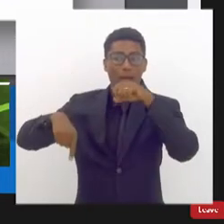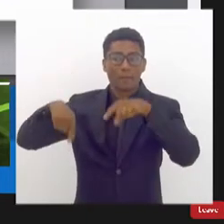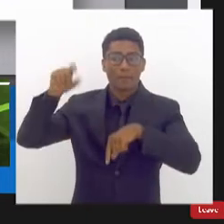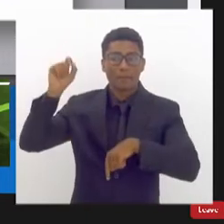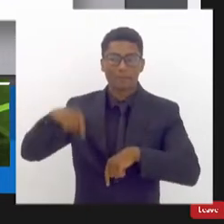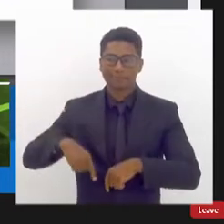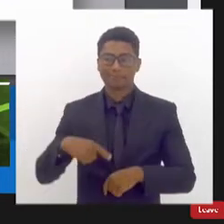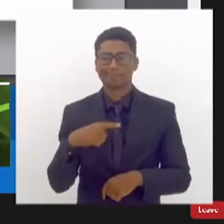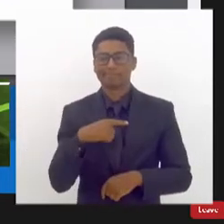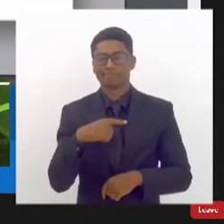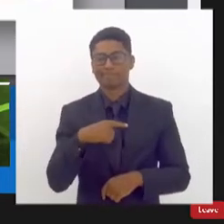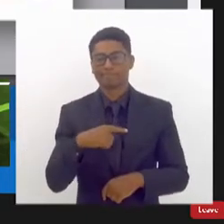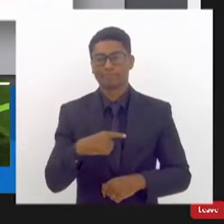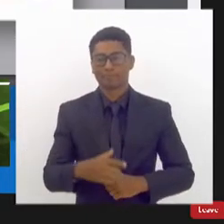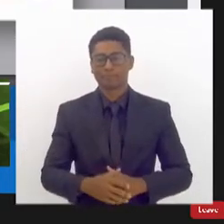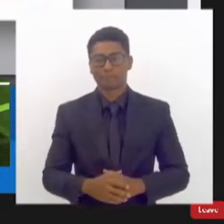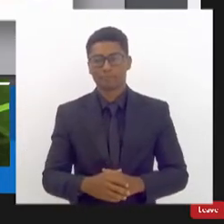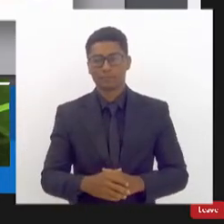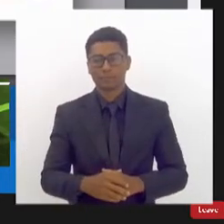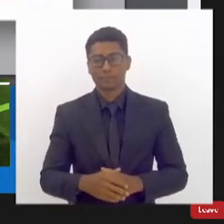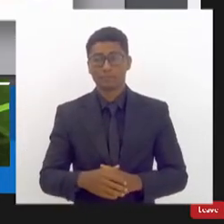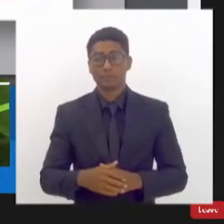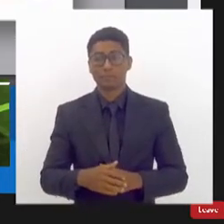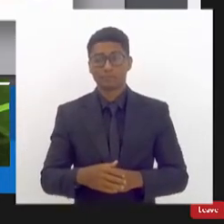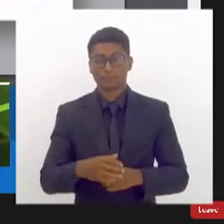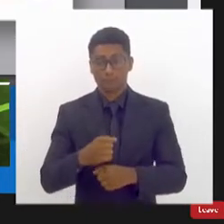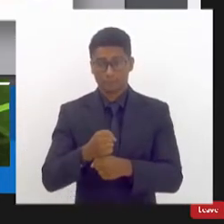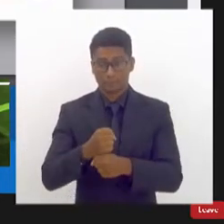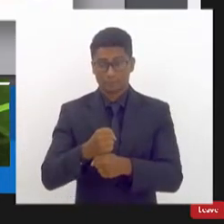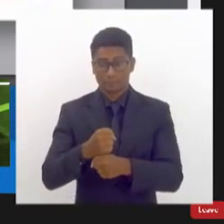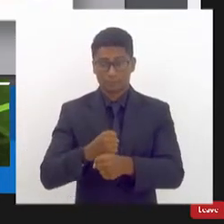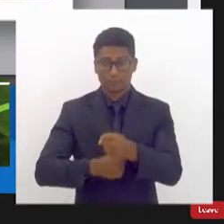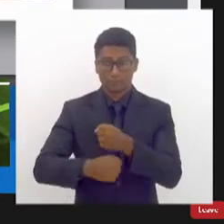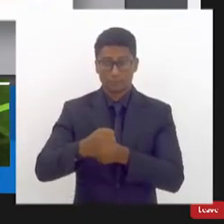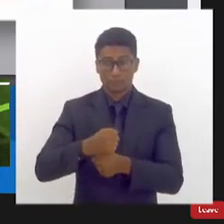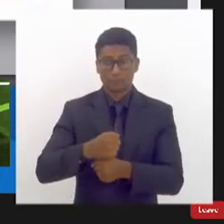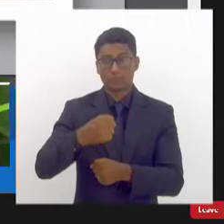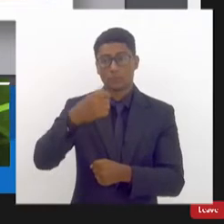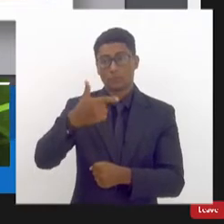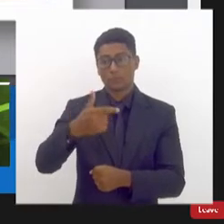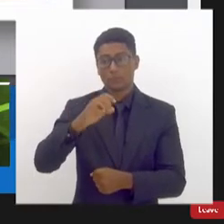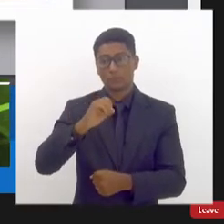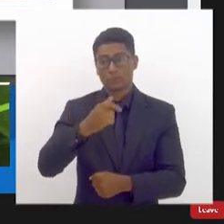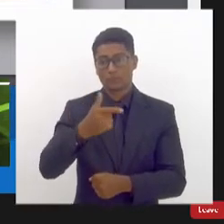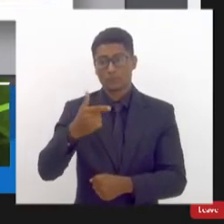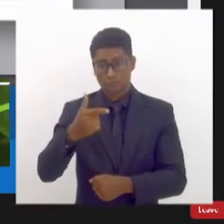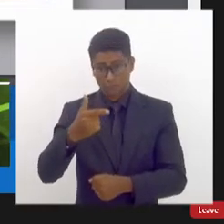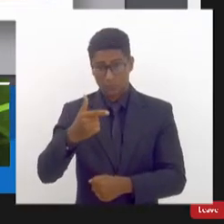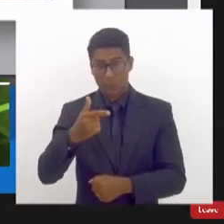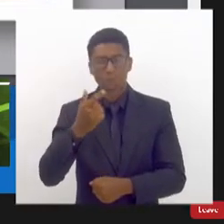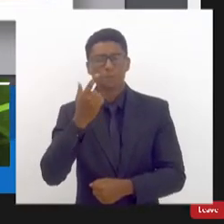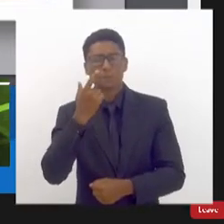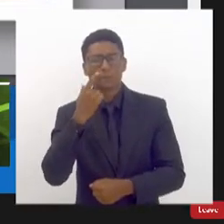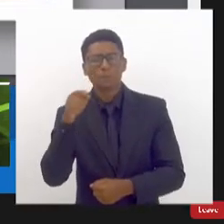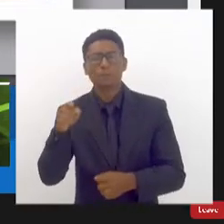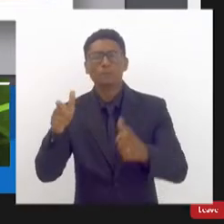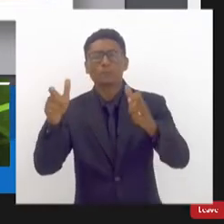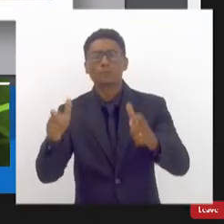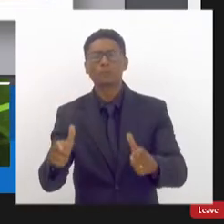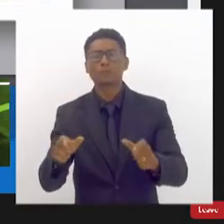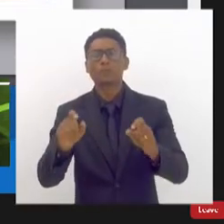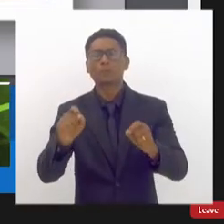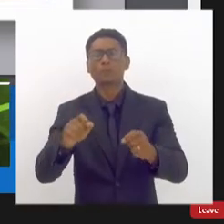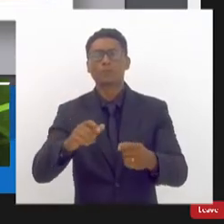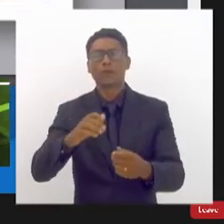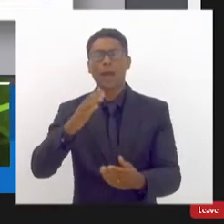passar, por favor? Isso é em 2022-1. Esses eram os nossos espaços de arquivo. As duas